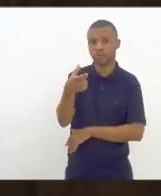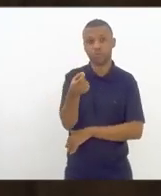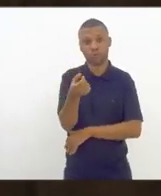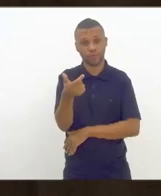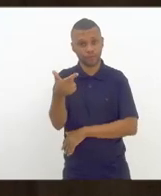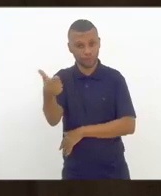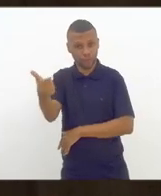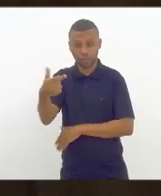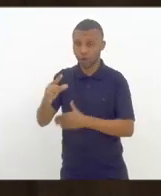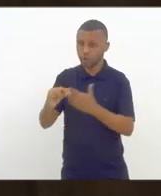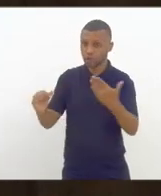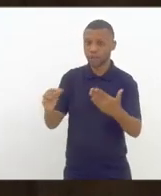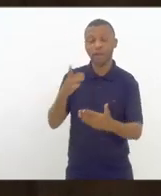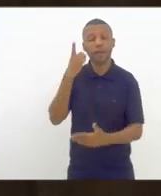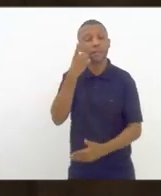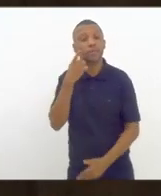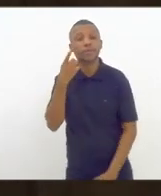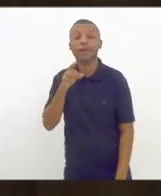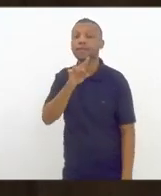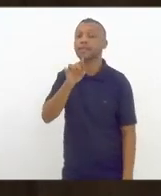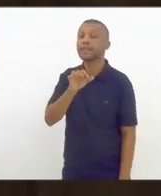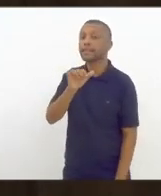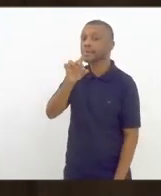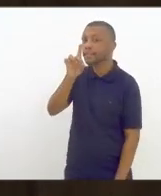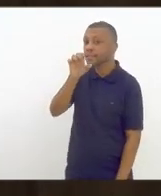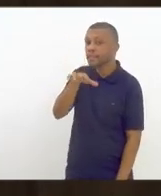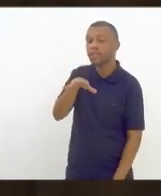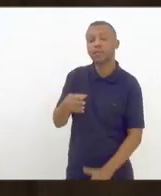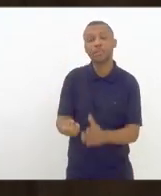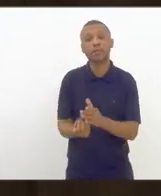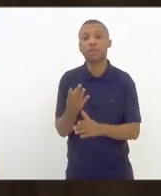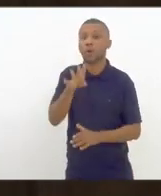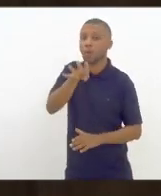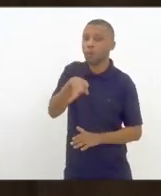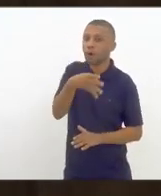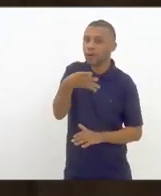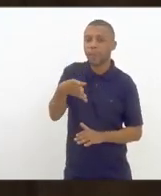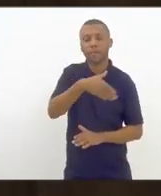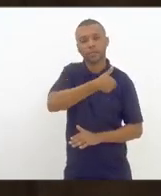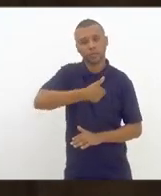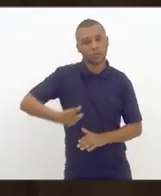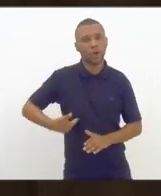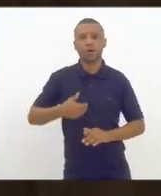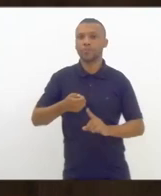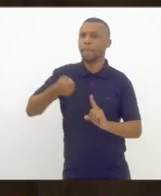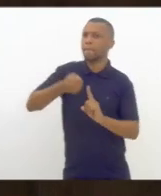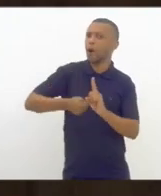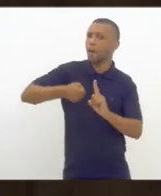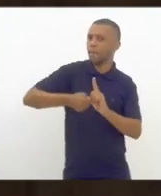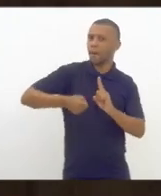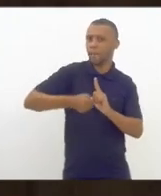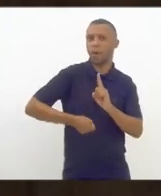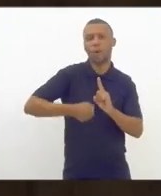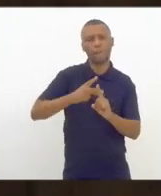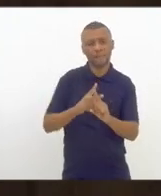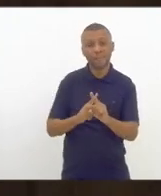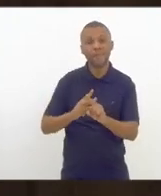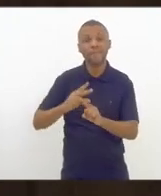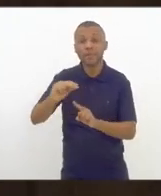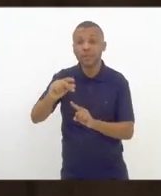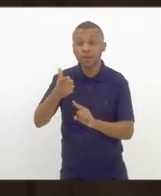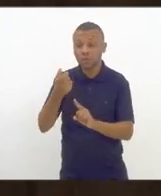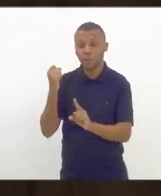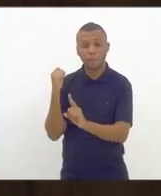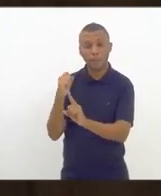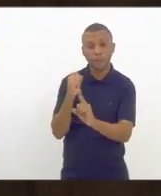deputada Zeidan, que institui o Programa Estadual de Enfrentamento ao Feminicídio no Estado